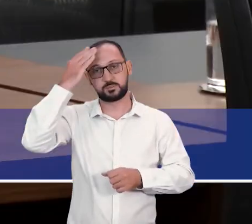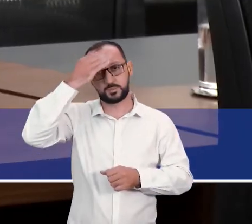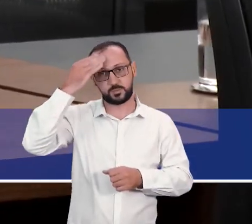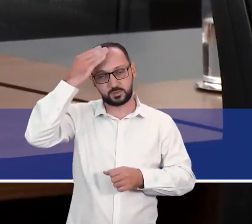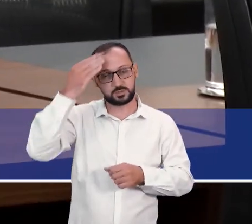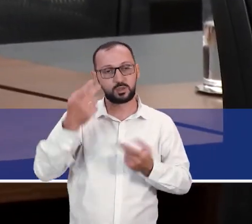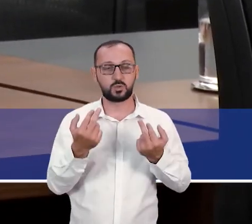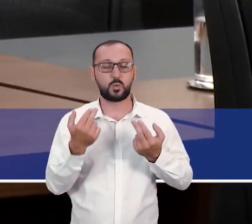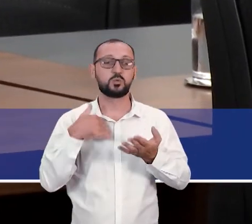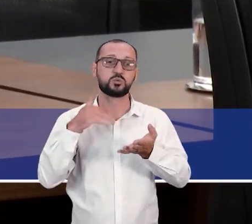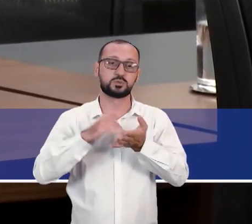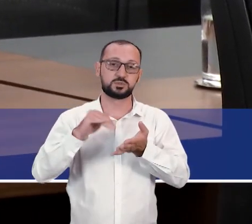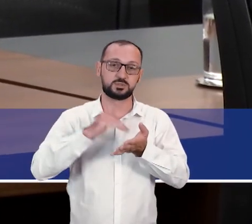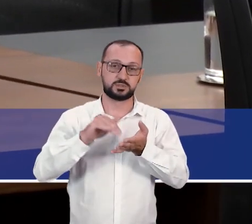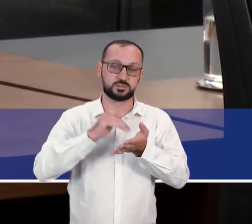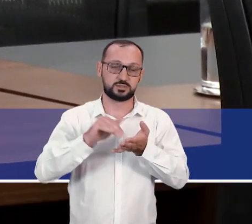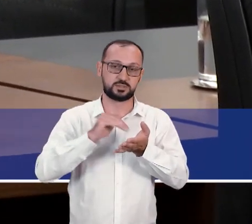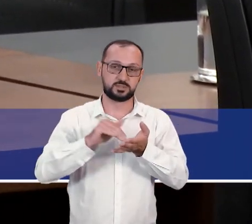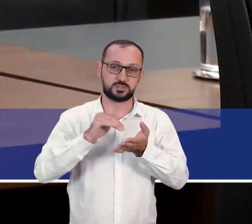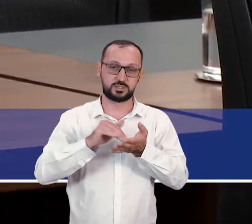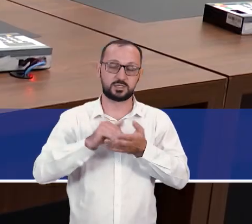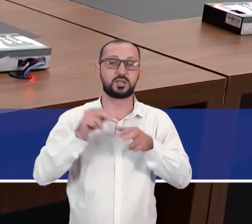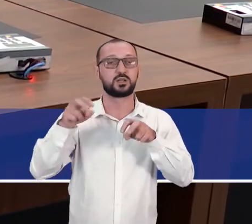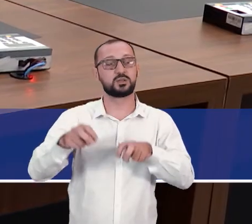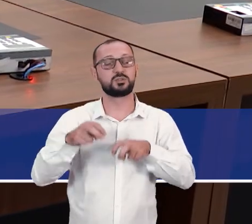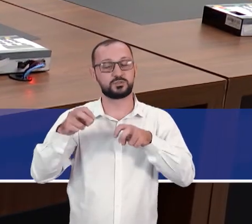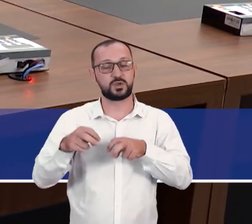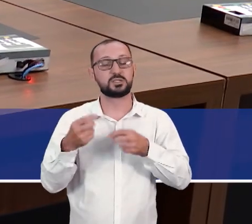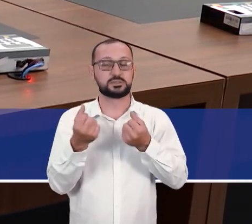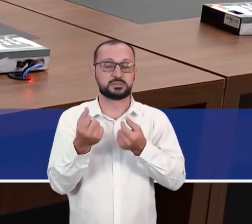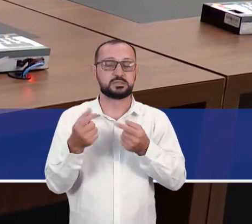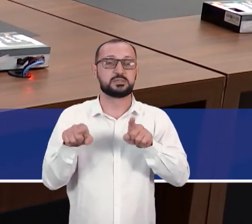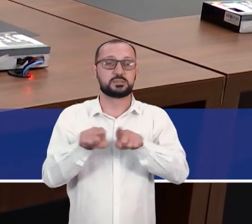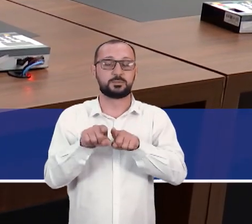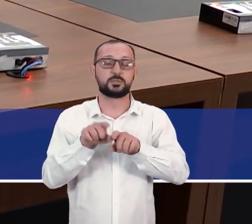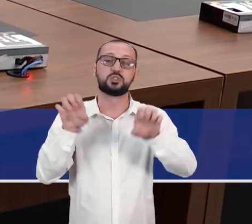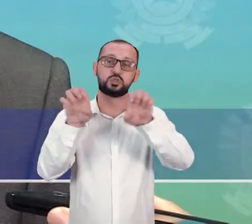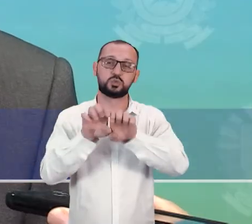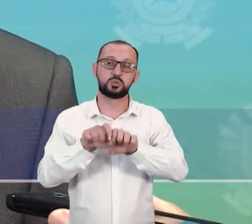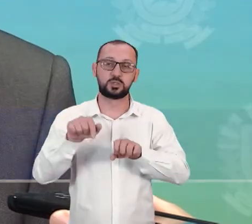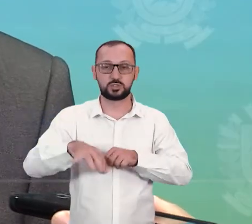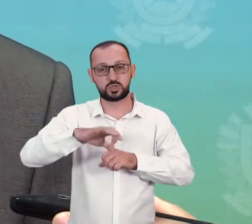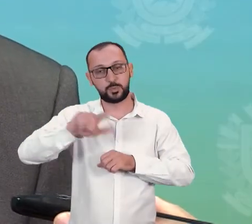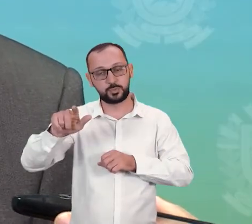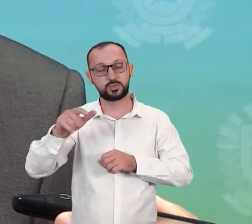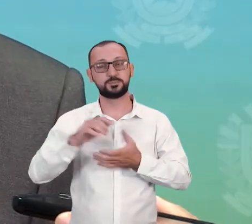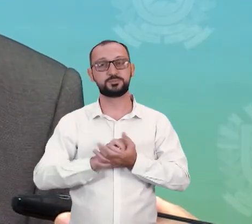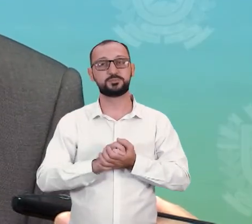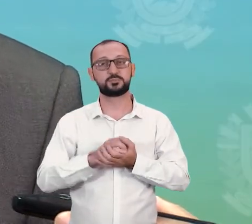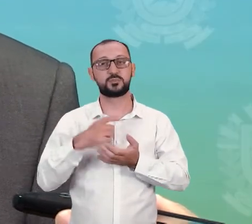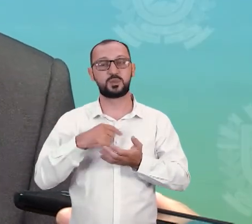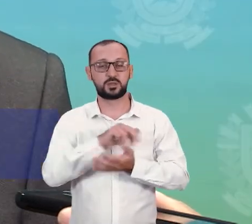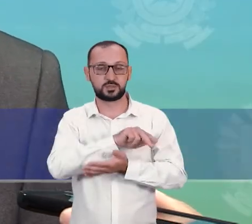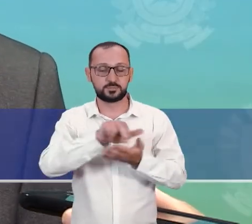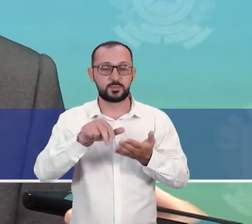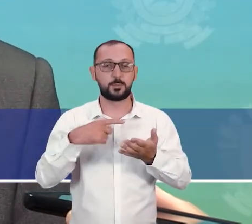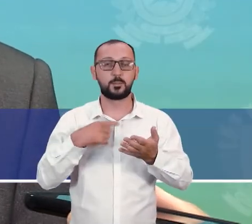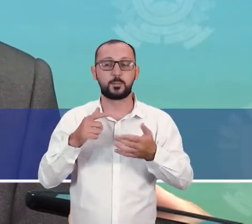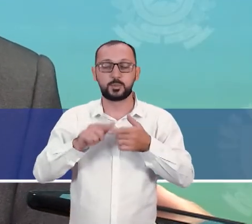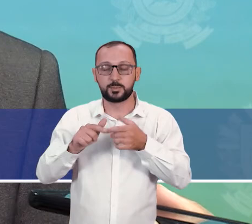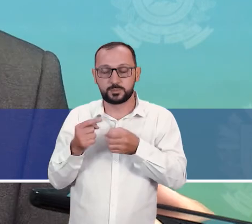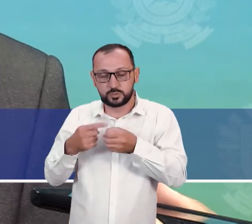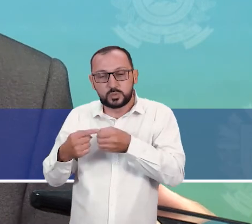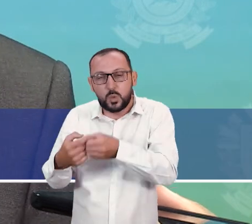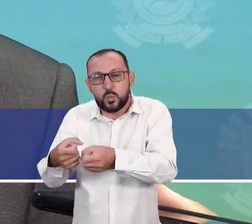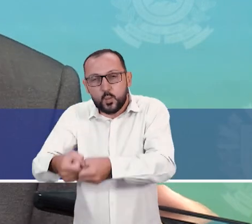Barbosinha, bem como dos secretários de Fazenda de Dourados e Infraestrutura de Campo Grande. Nós temos os problemas dos